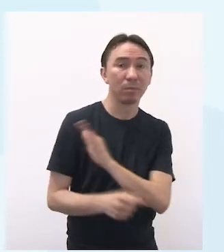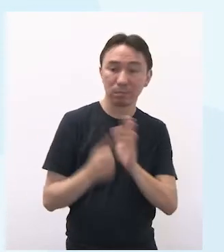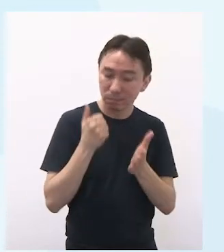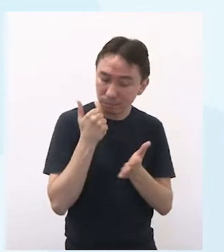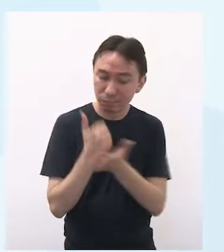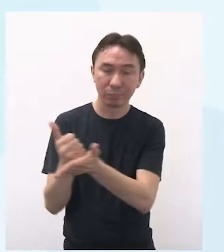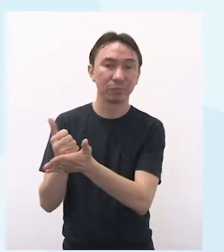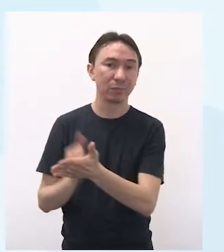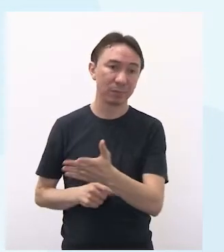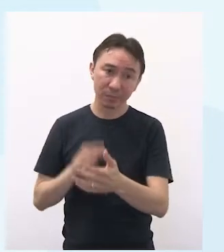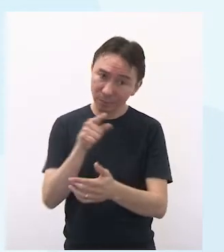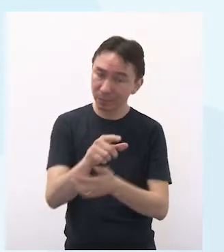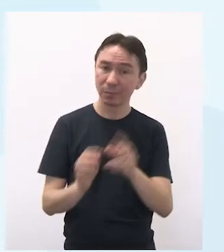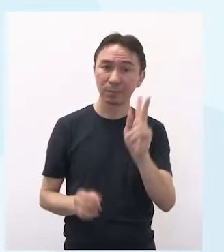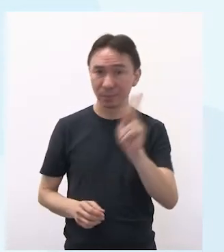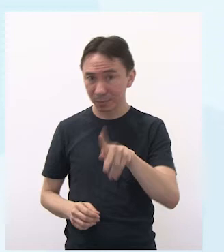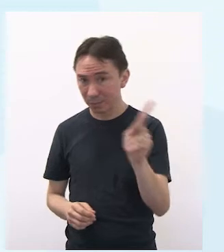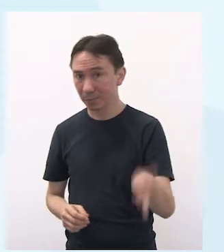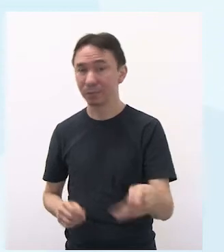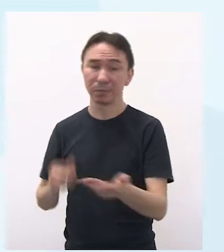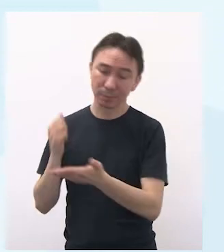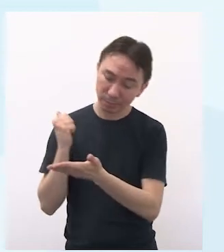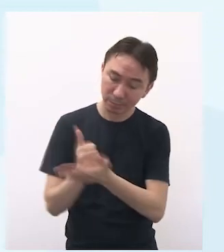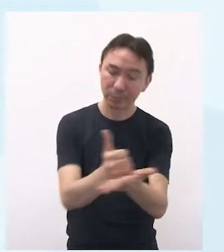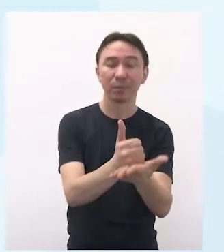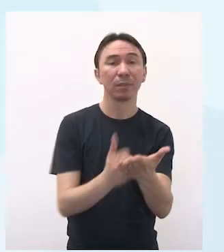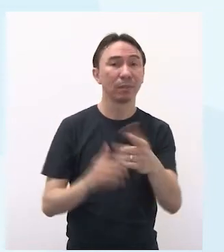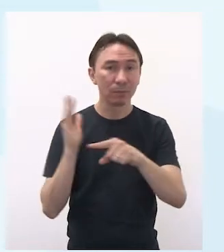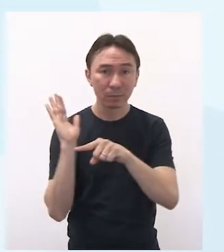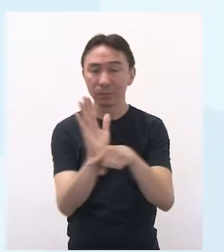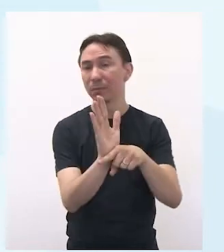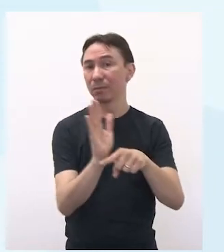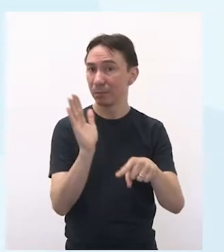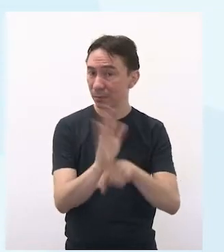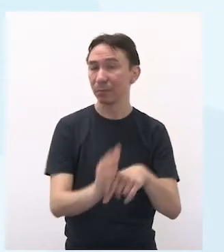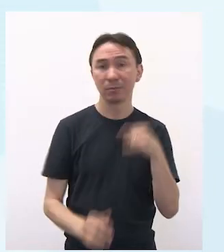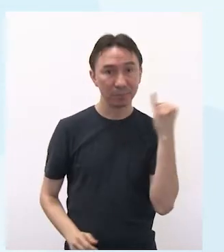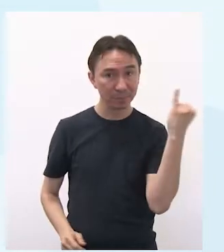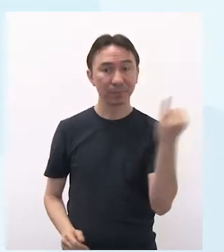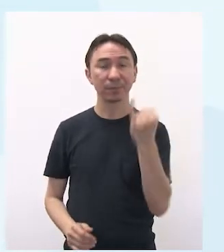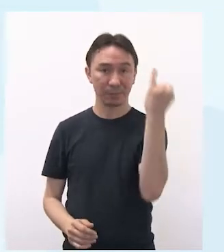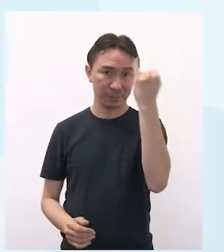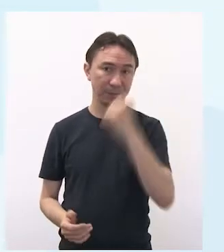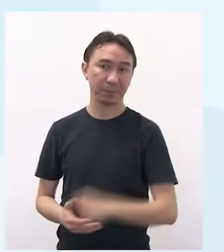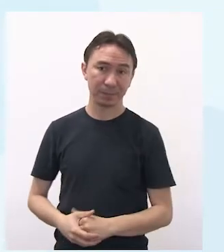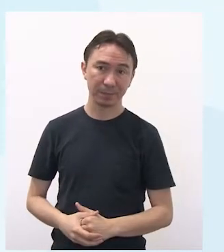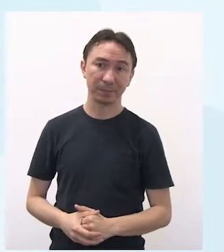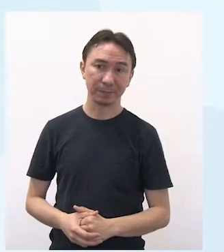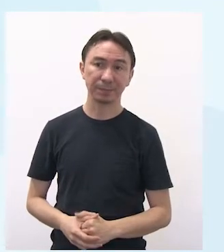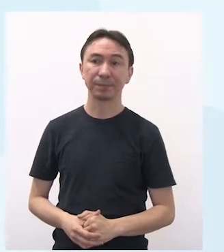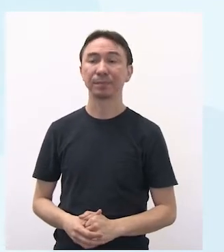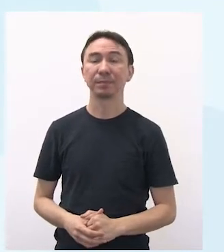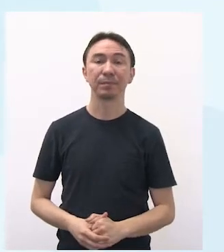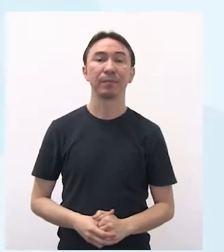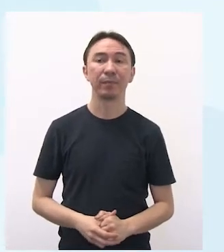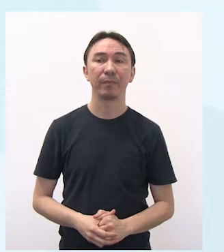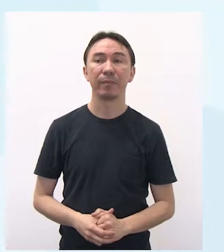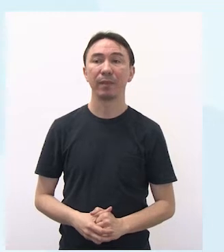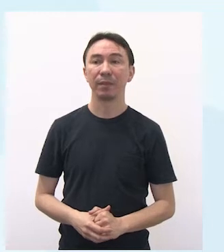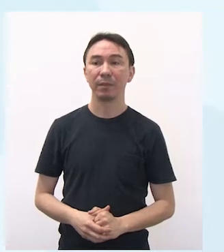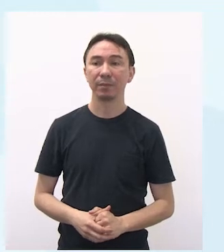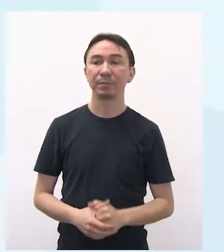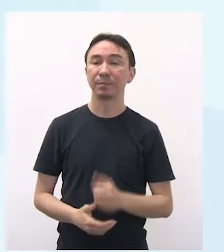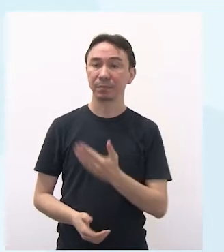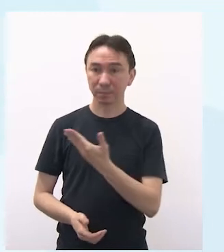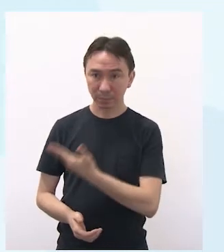vão trabalhar a respeito do SAEB, do IDEB. O próximo também. Aqui